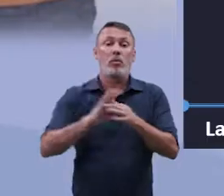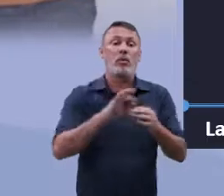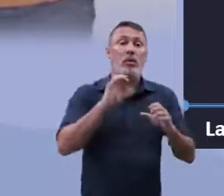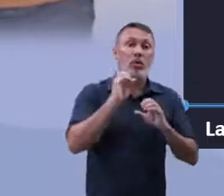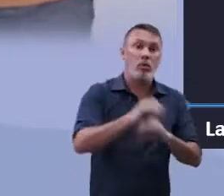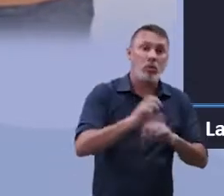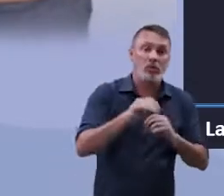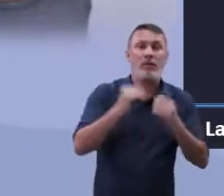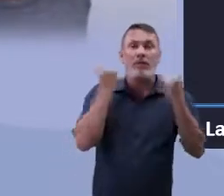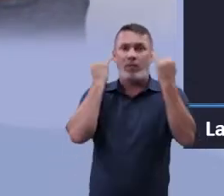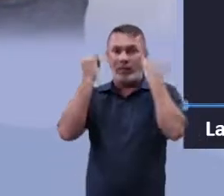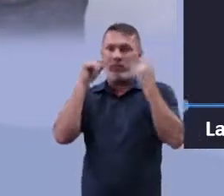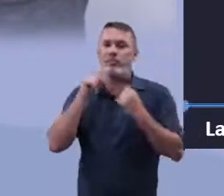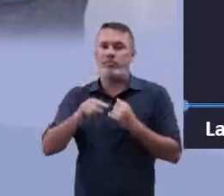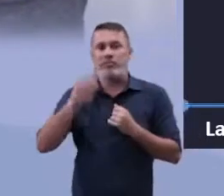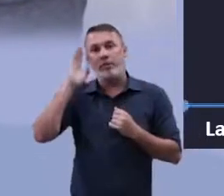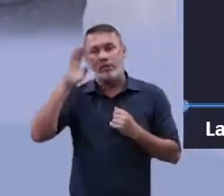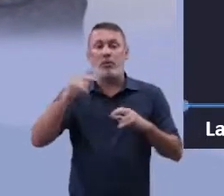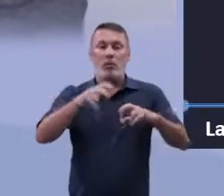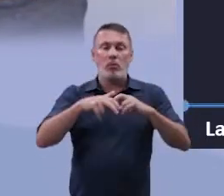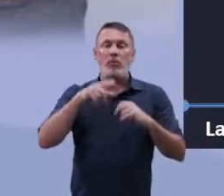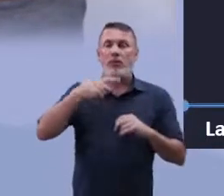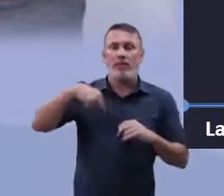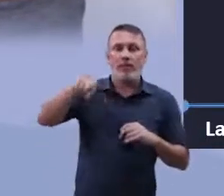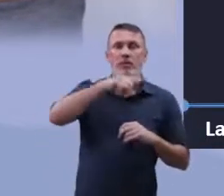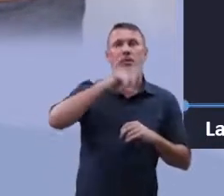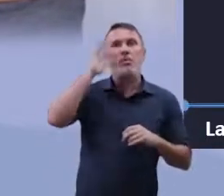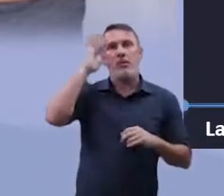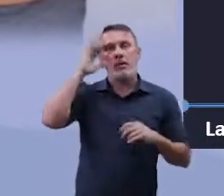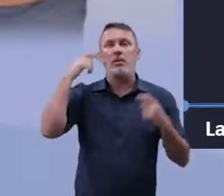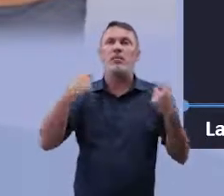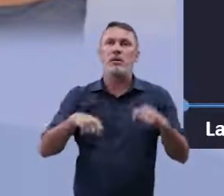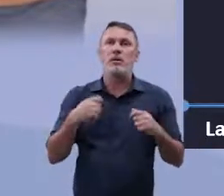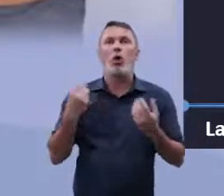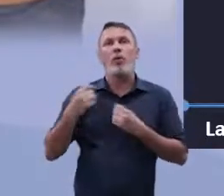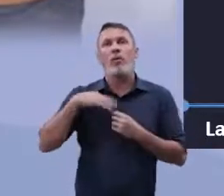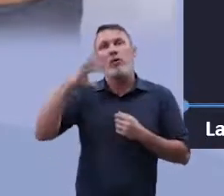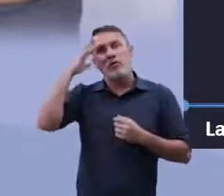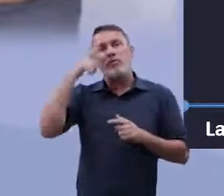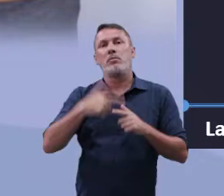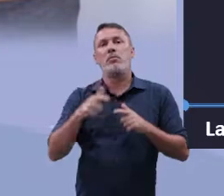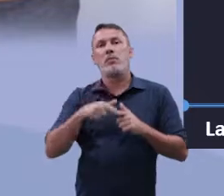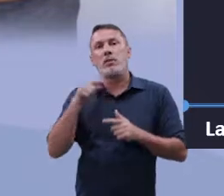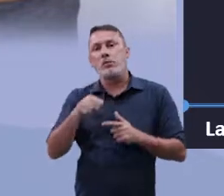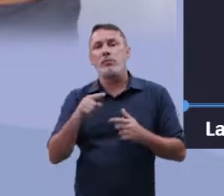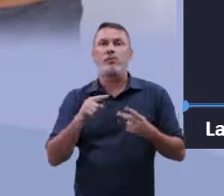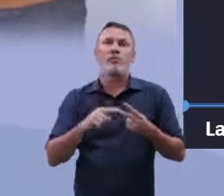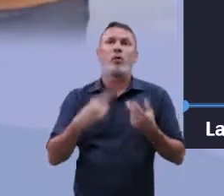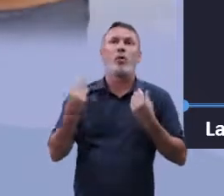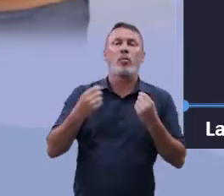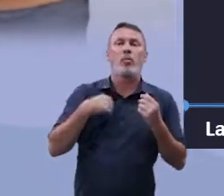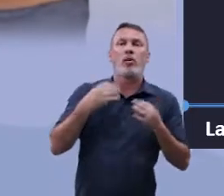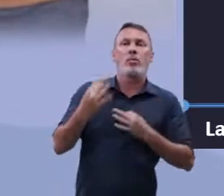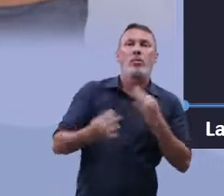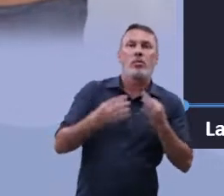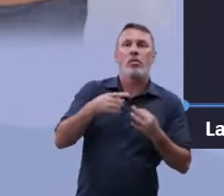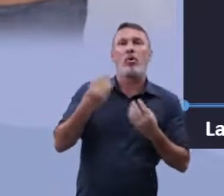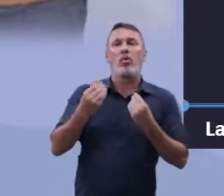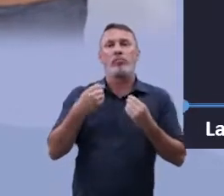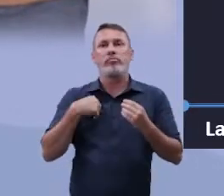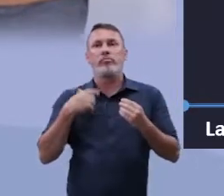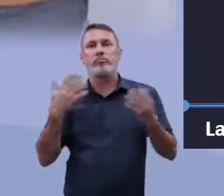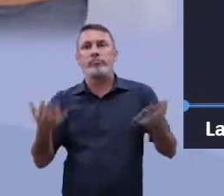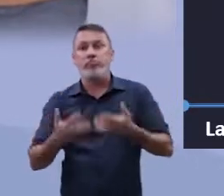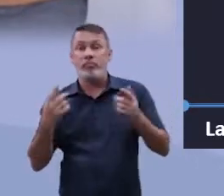da informação. Então é isso que você tem que pensar. Como que eu vou resolver essa problemática? Qual que eu vou tratar isso aí? Porque